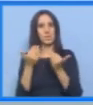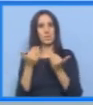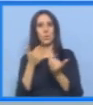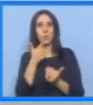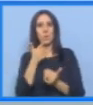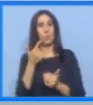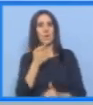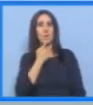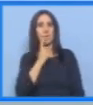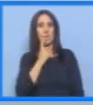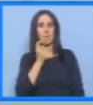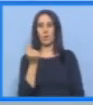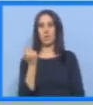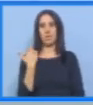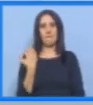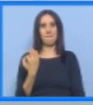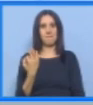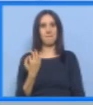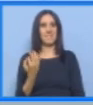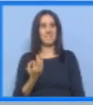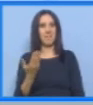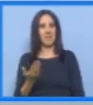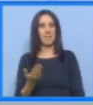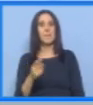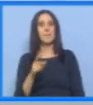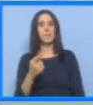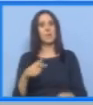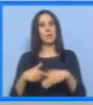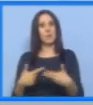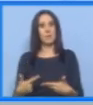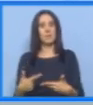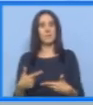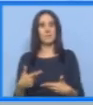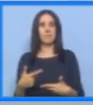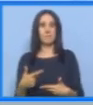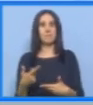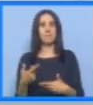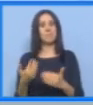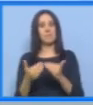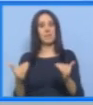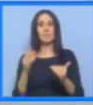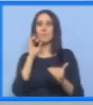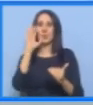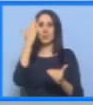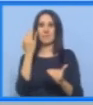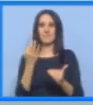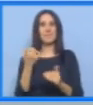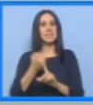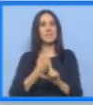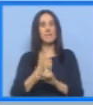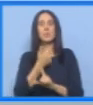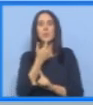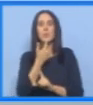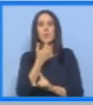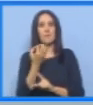aconteceu em abril, há muito pouco tempo ainda, e agora é uma etapa muito importante e um desafio muito